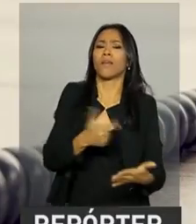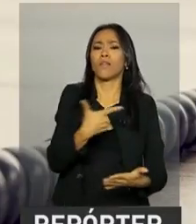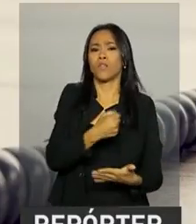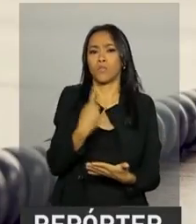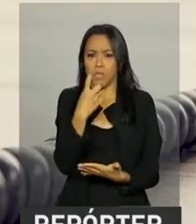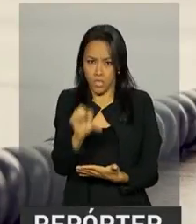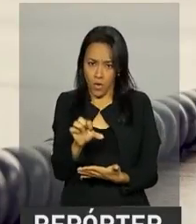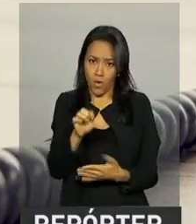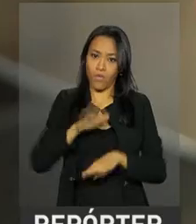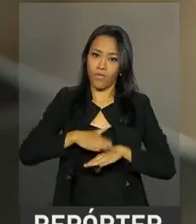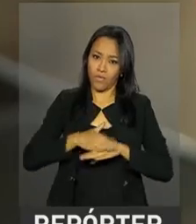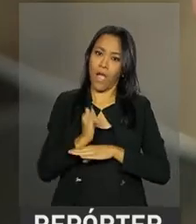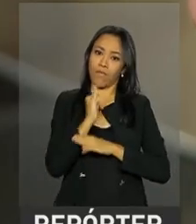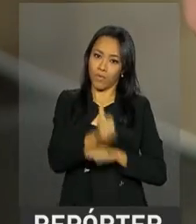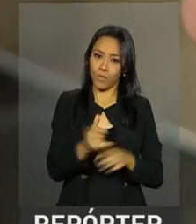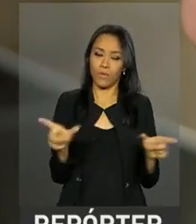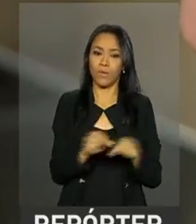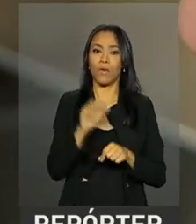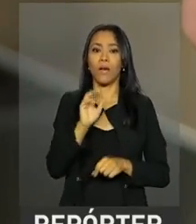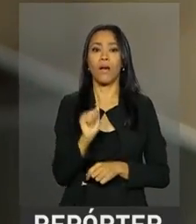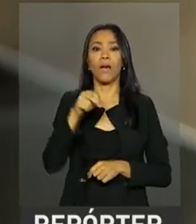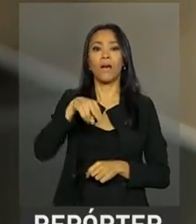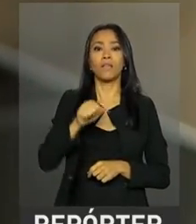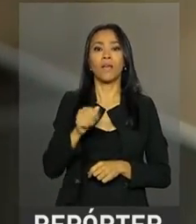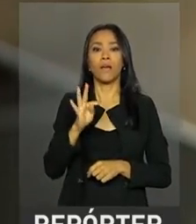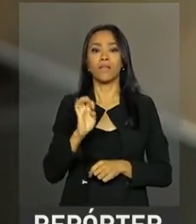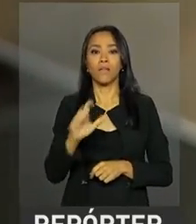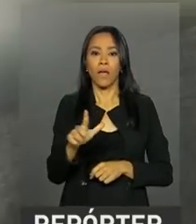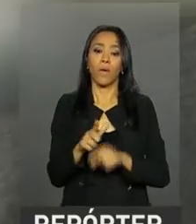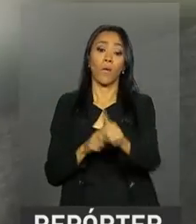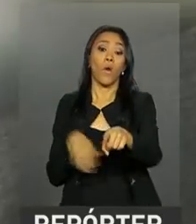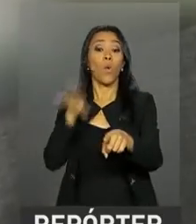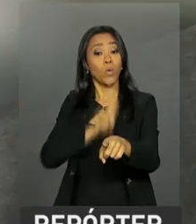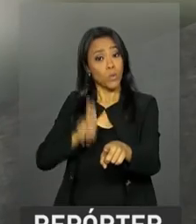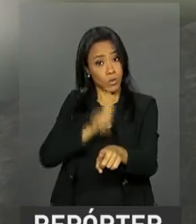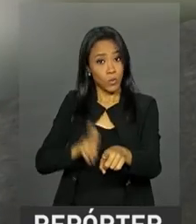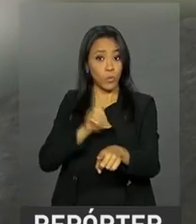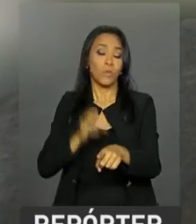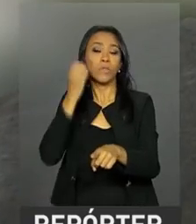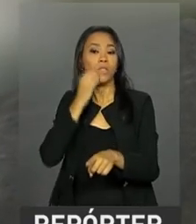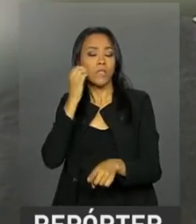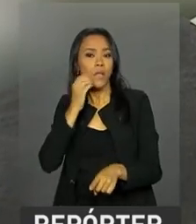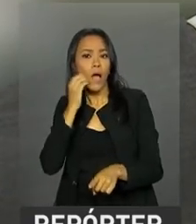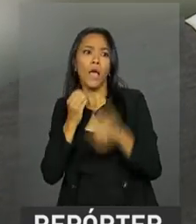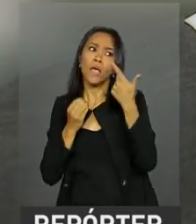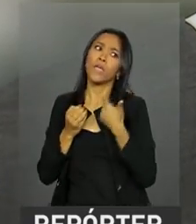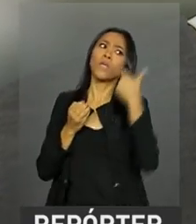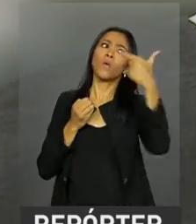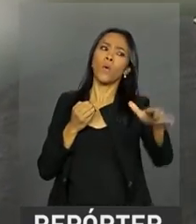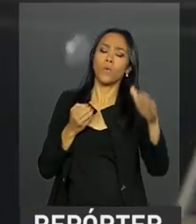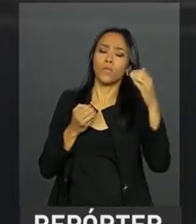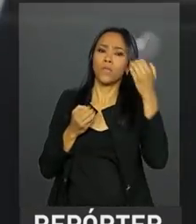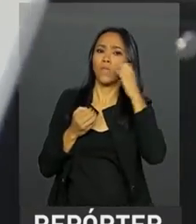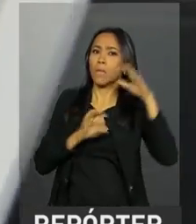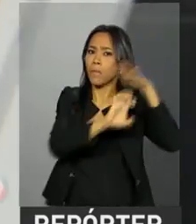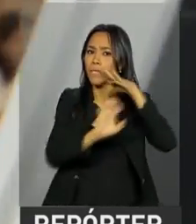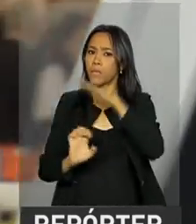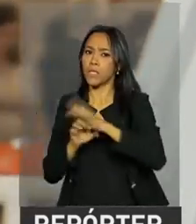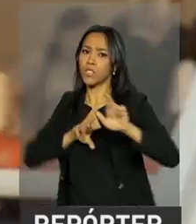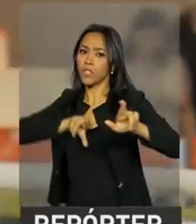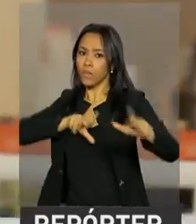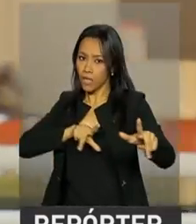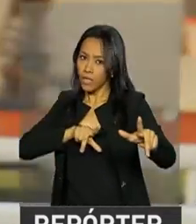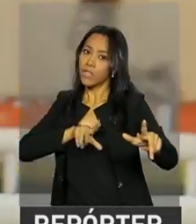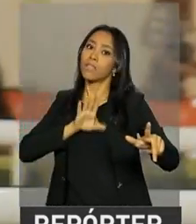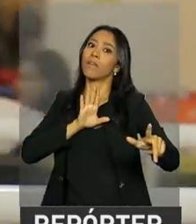a anatel o valor cobrado de uma operadora e de outra chamada taxa de interconexão já chegou a responder